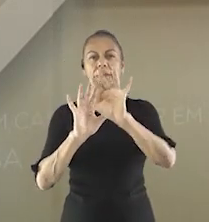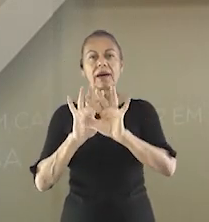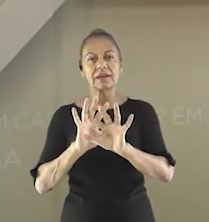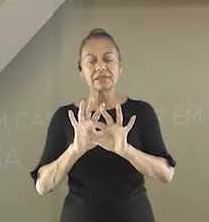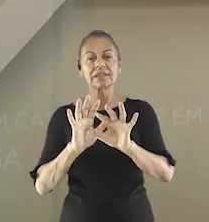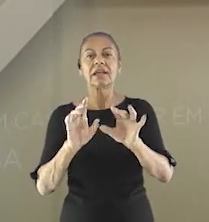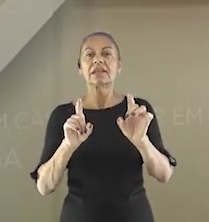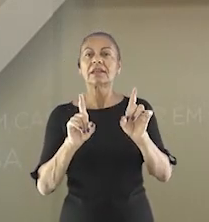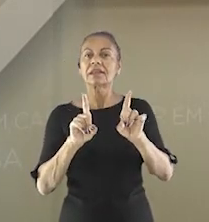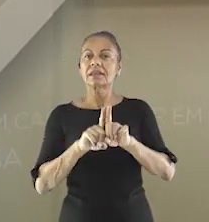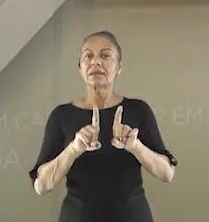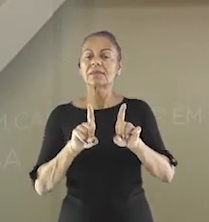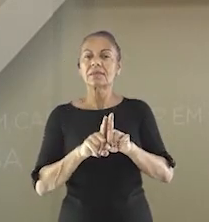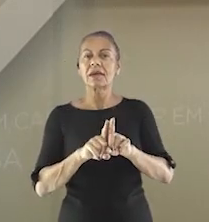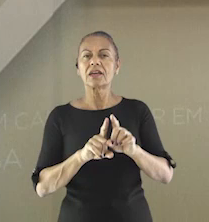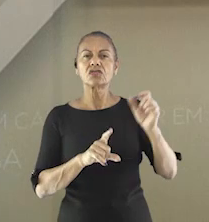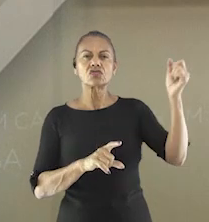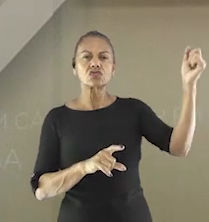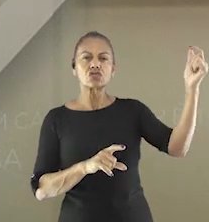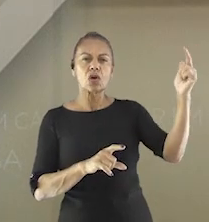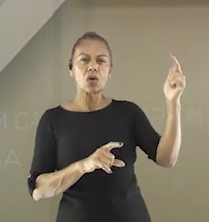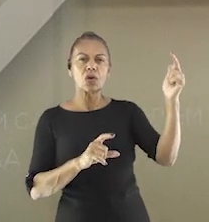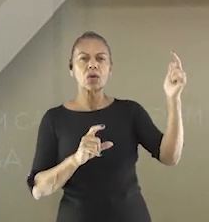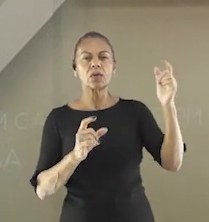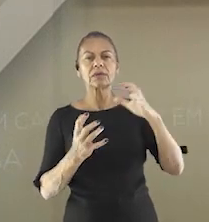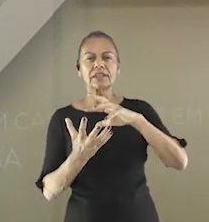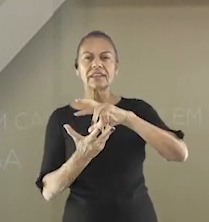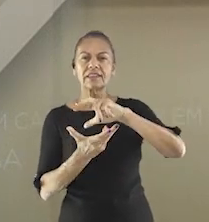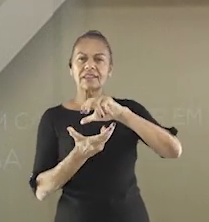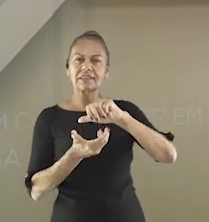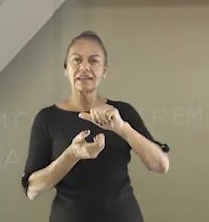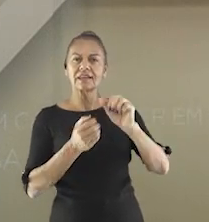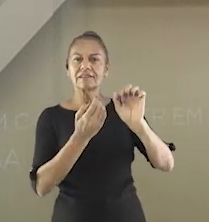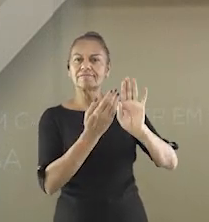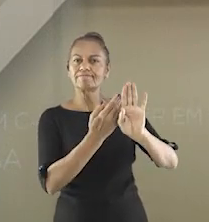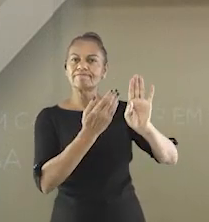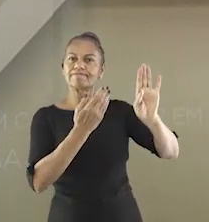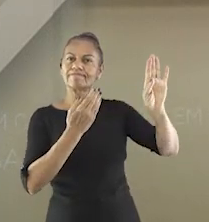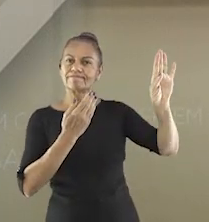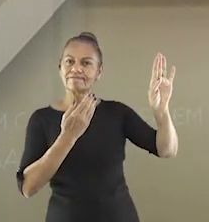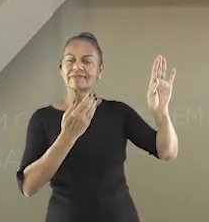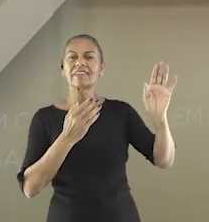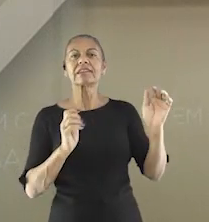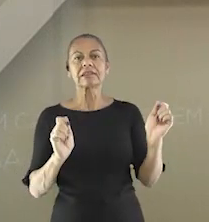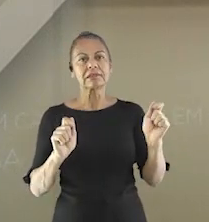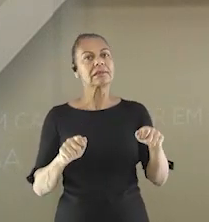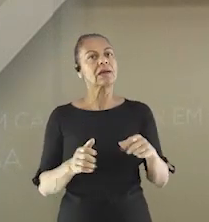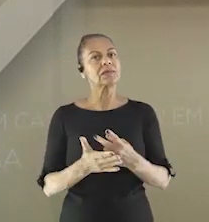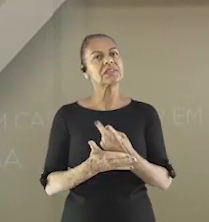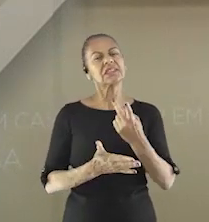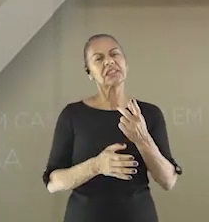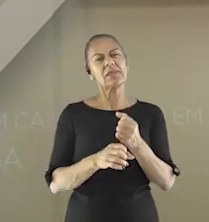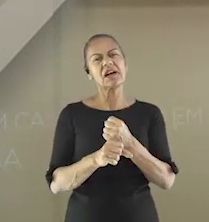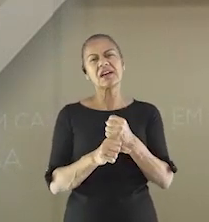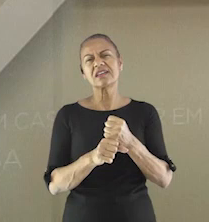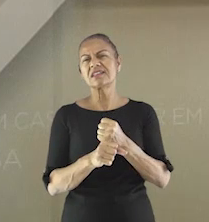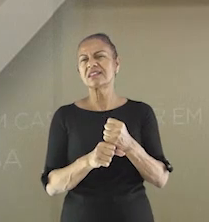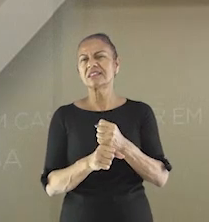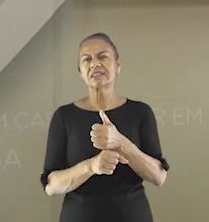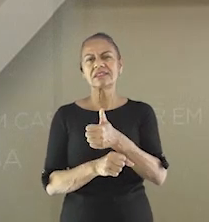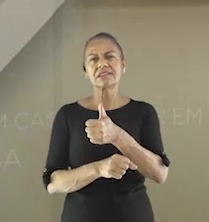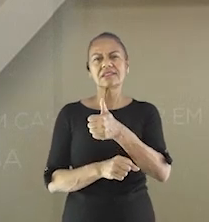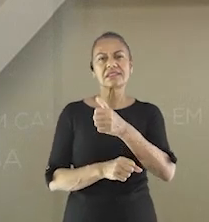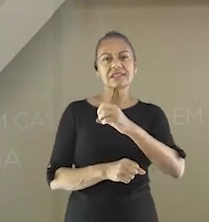Sol. Isso, né, aconteceria a cada 100 mil anos, mais ou menos. Mas, como dito, são